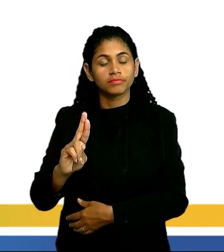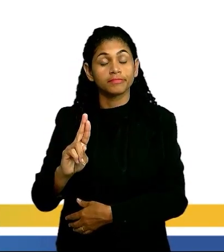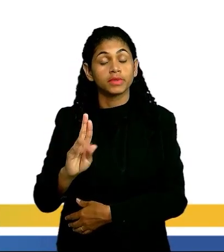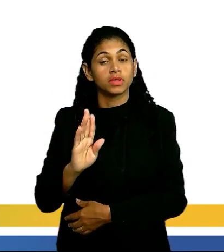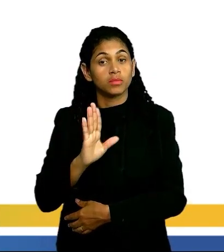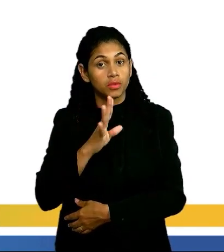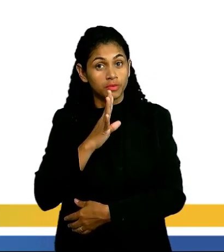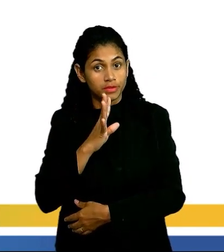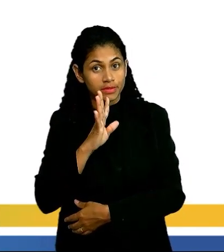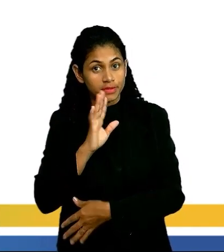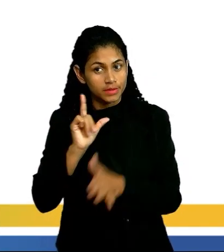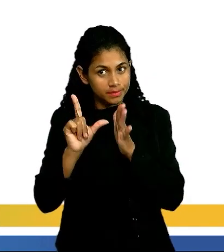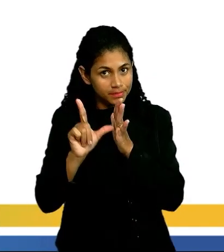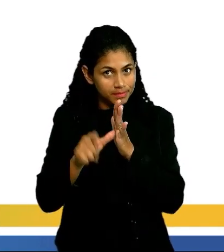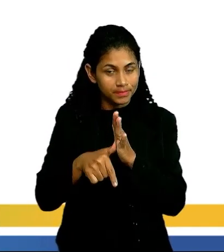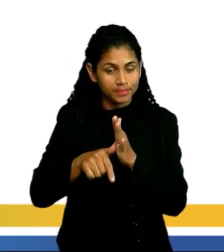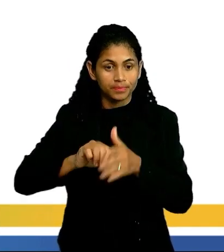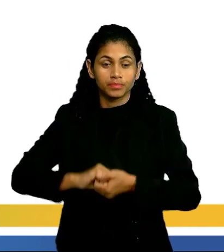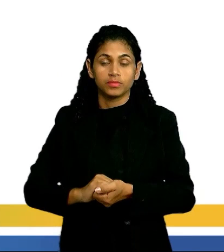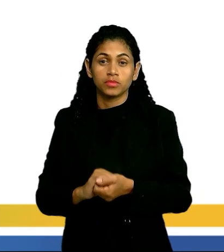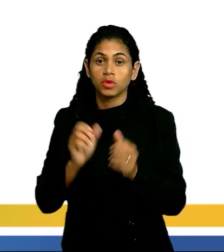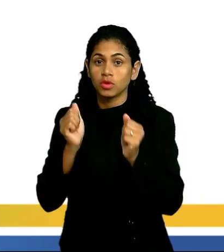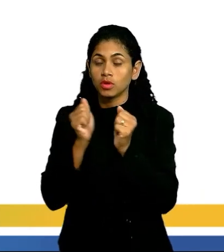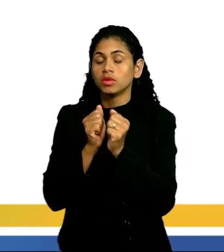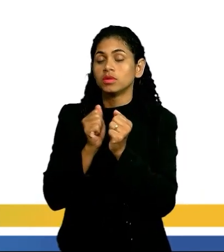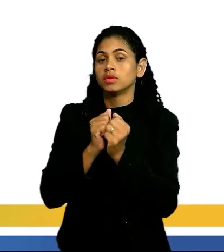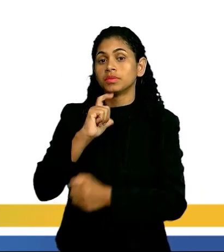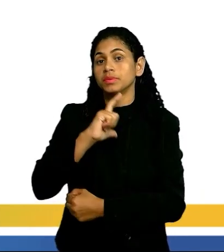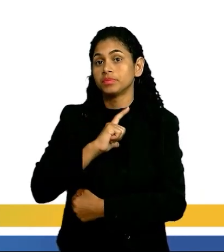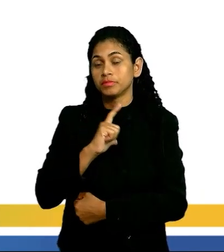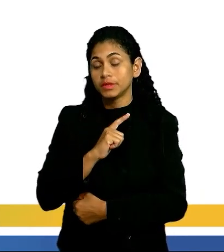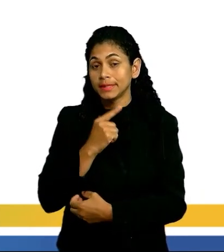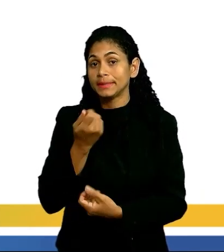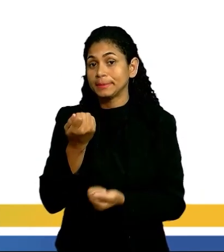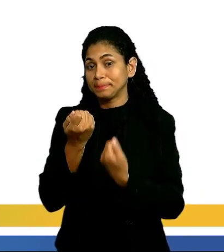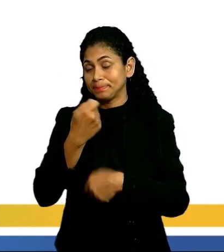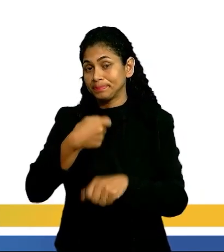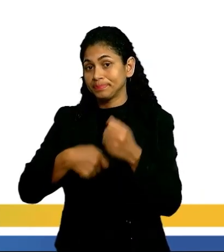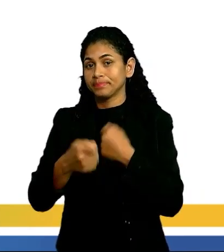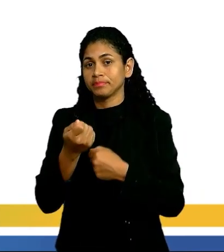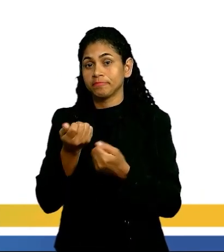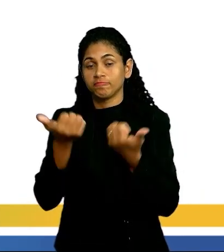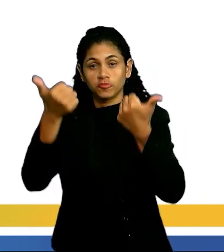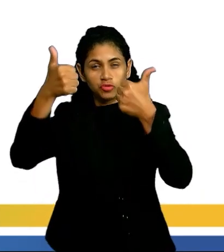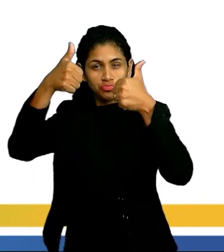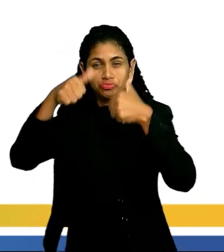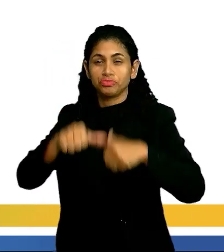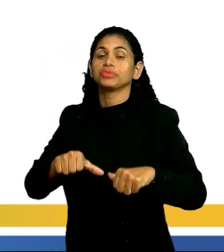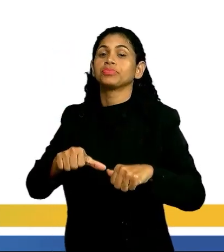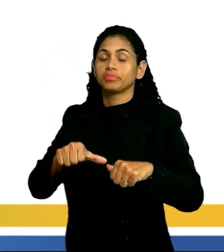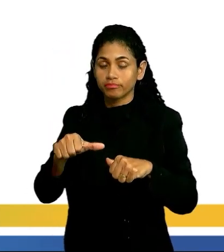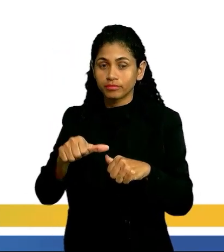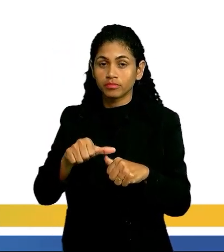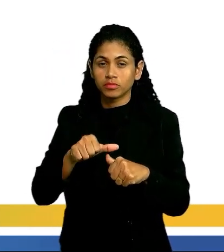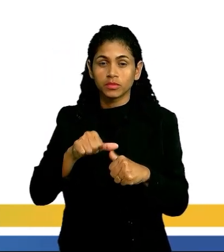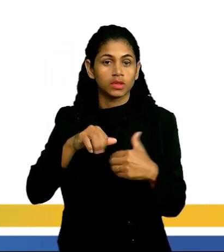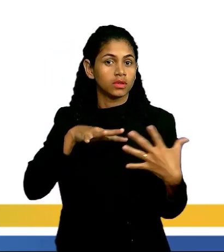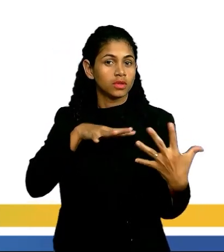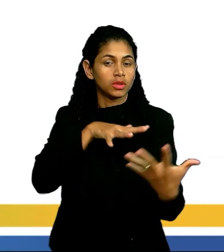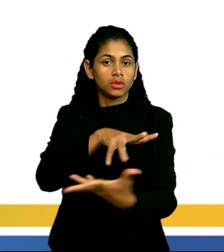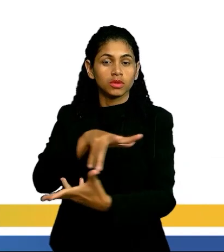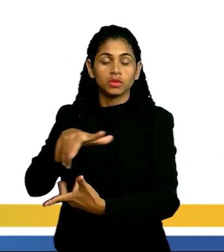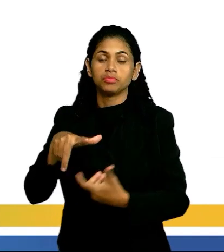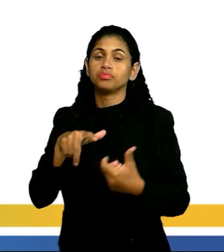Junto a todos esses episódios, nós vamos ter o agravante econômico, né, que foi a crise que assolou o mundo